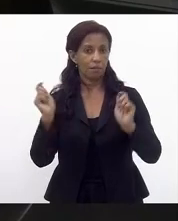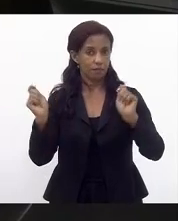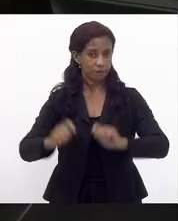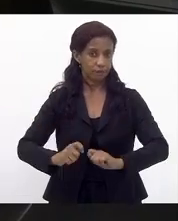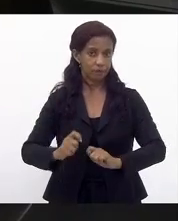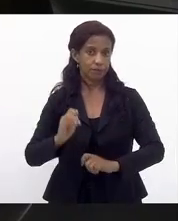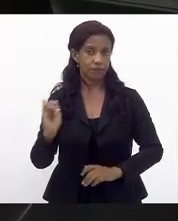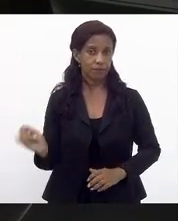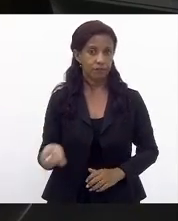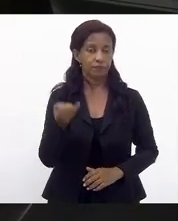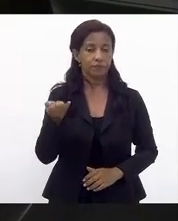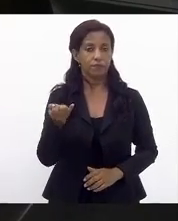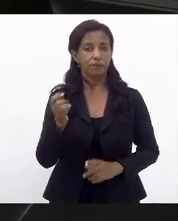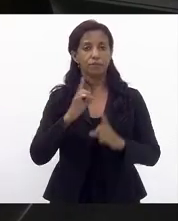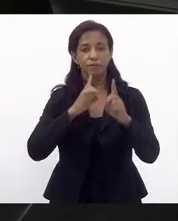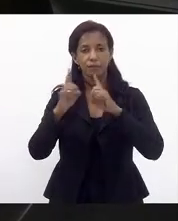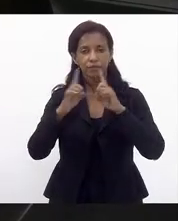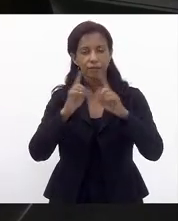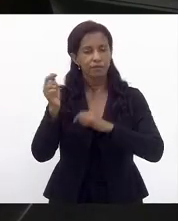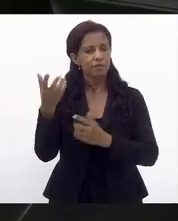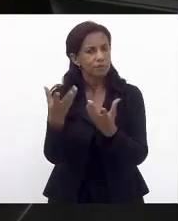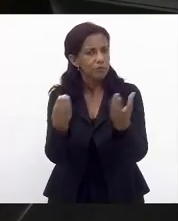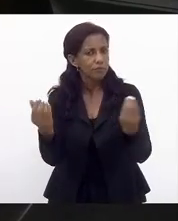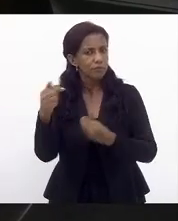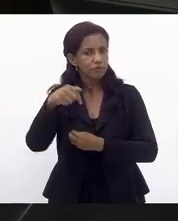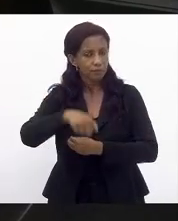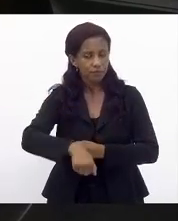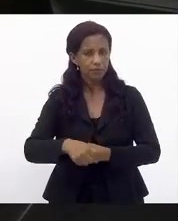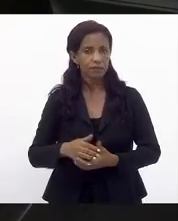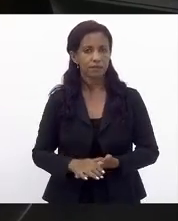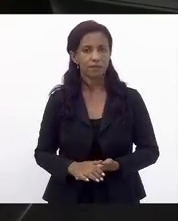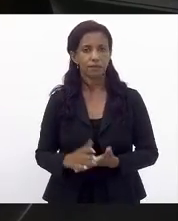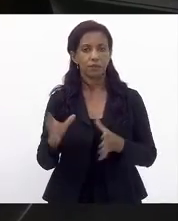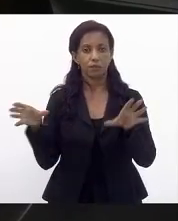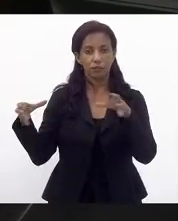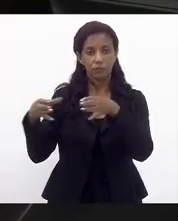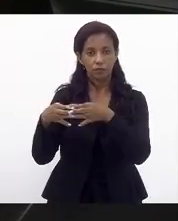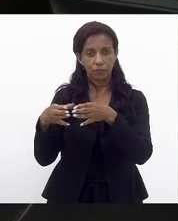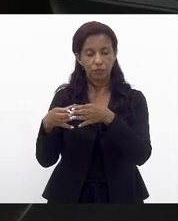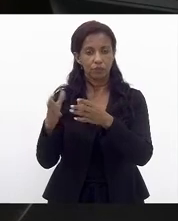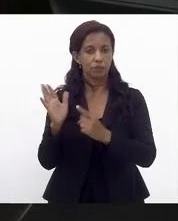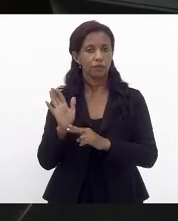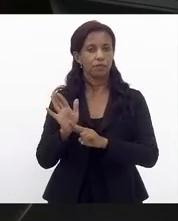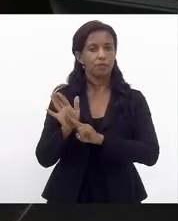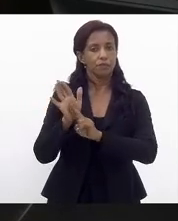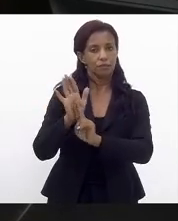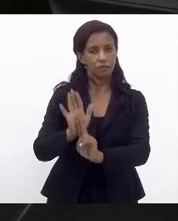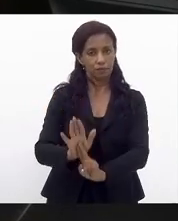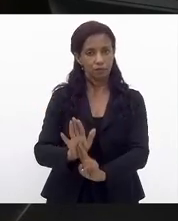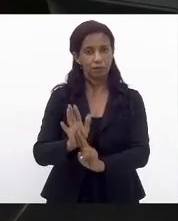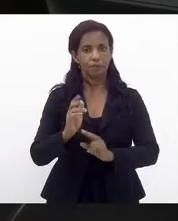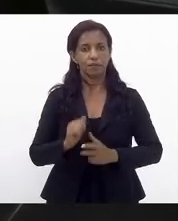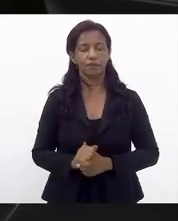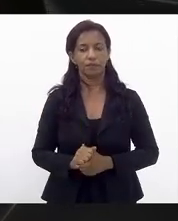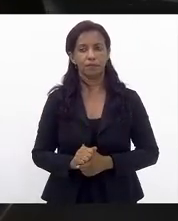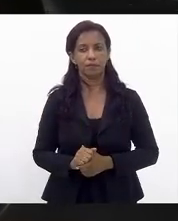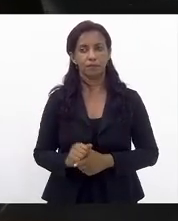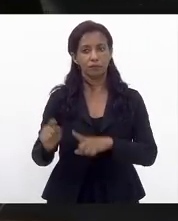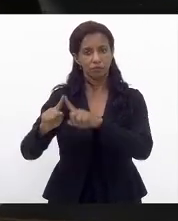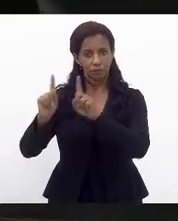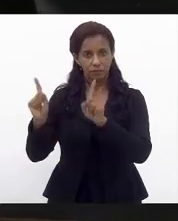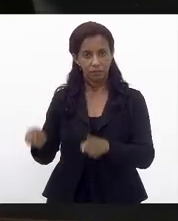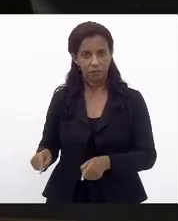possibilidade que foi debatido muito aqui com o conjunto da representação dos